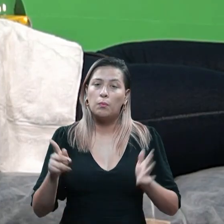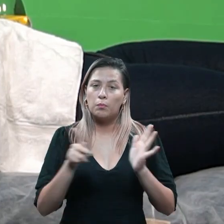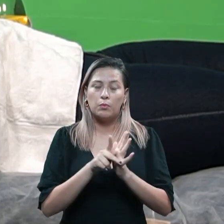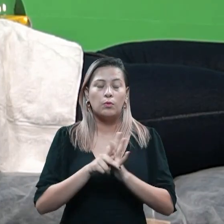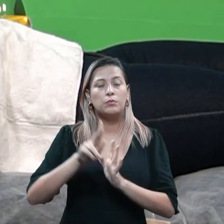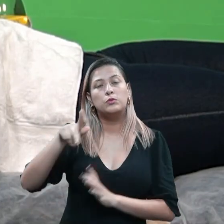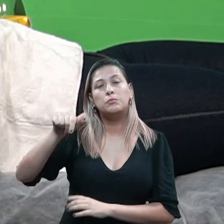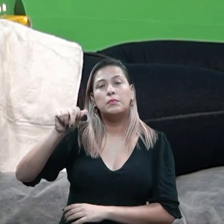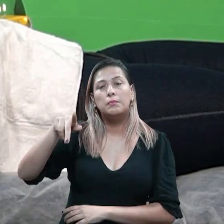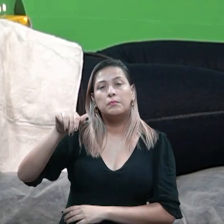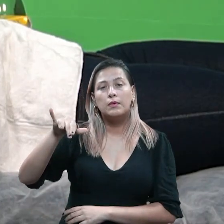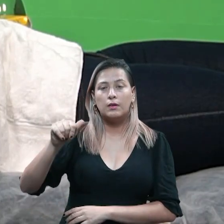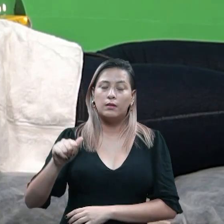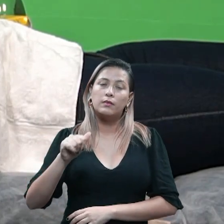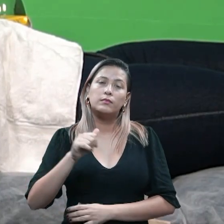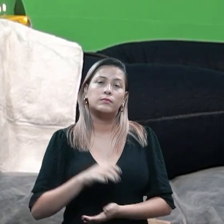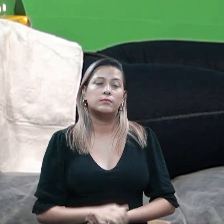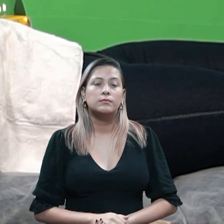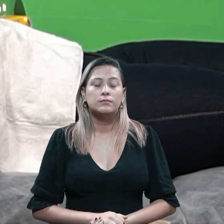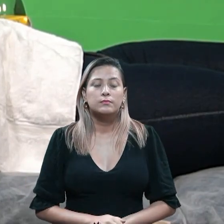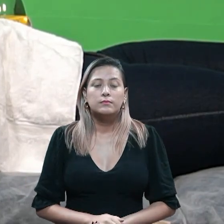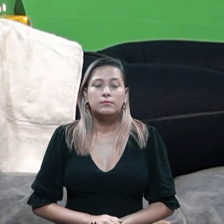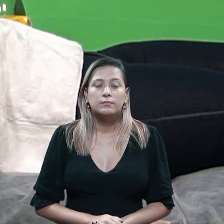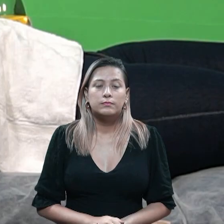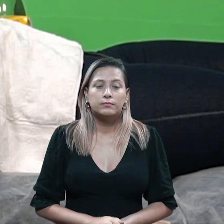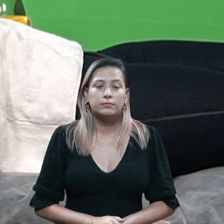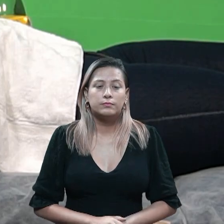papaya, enzimas de papaya.